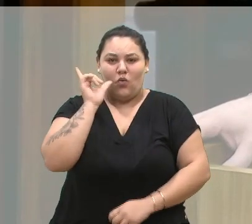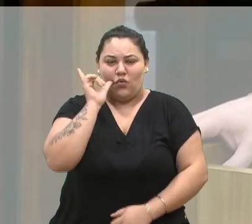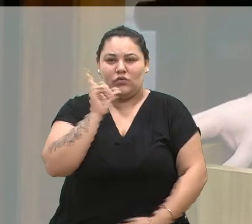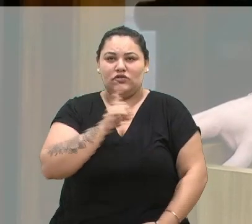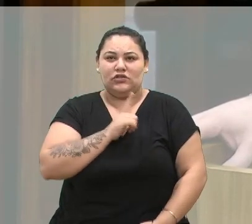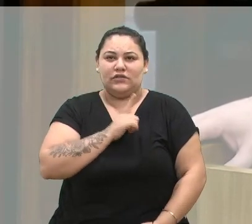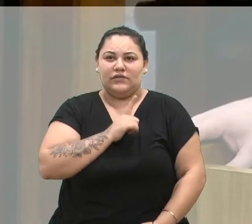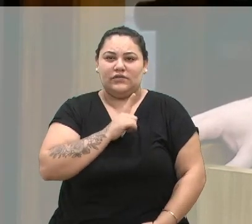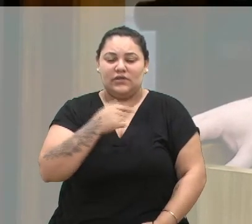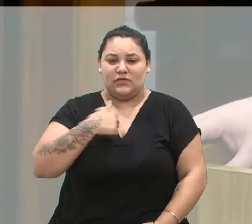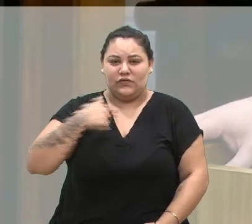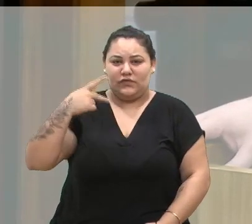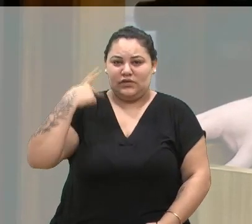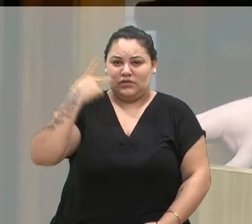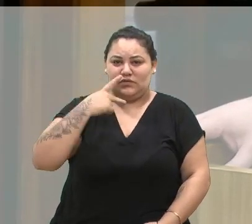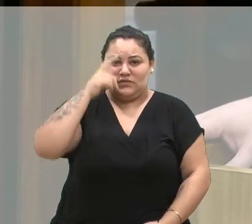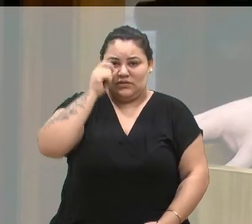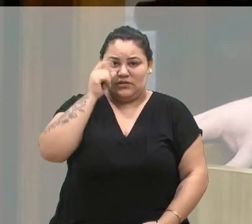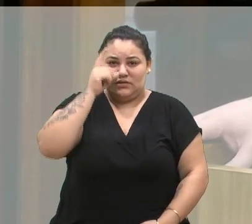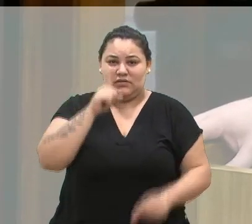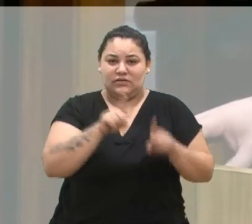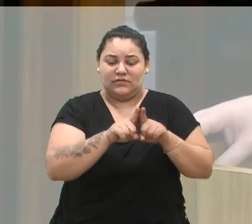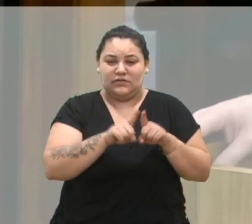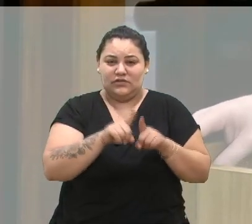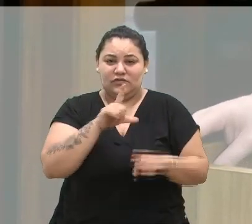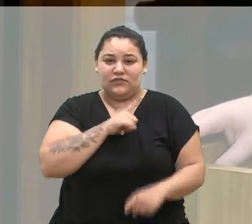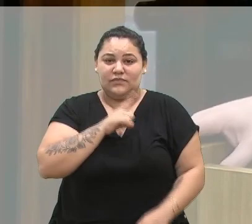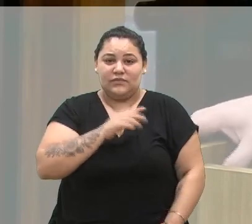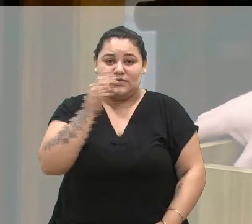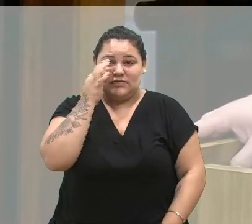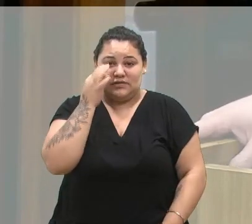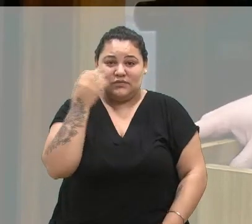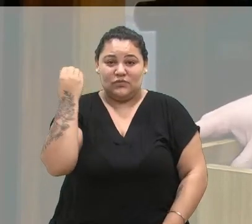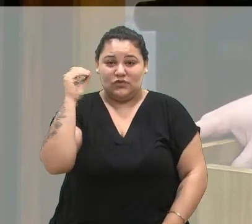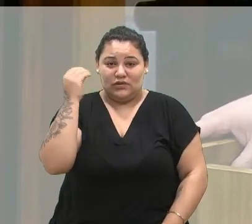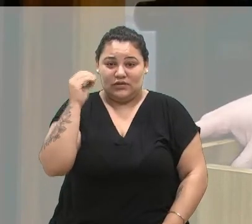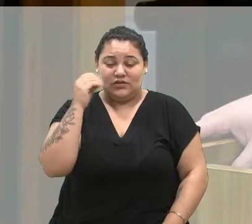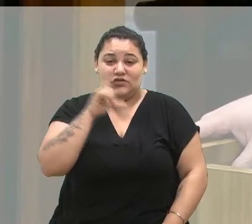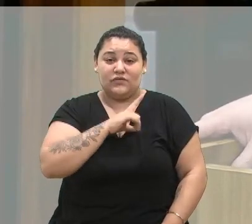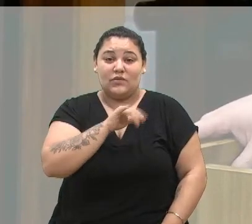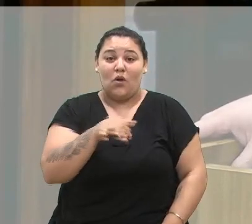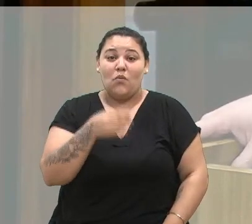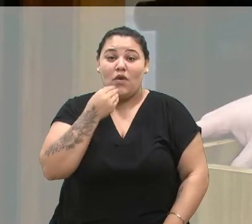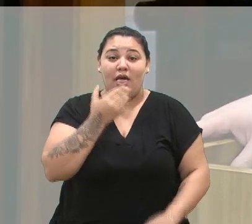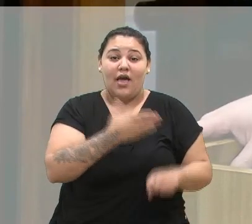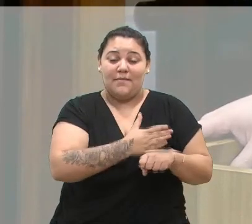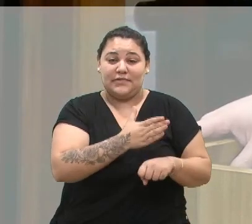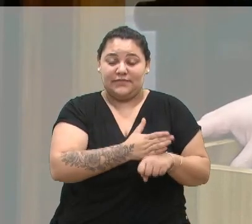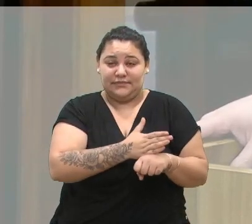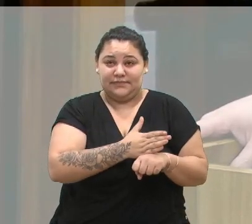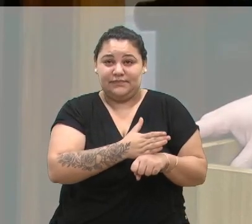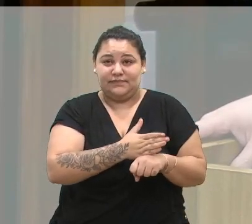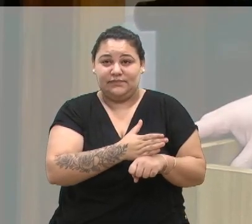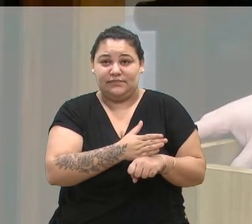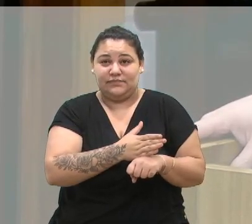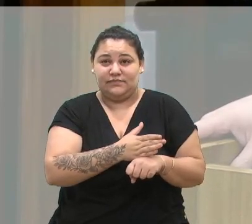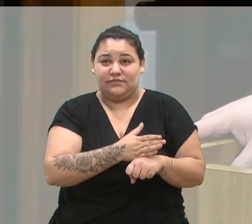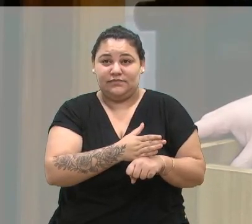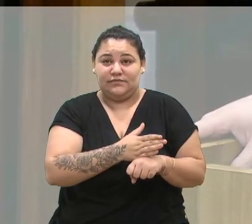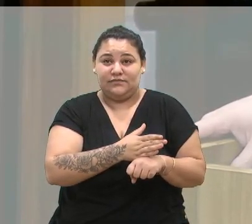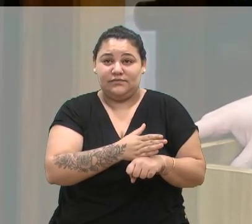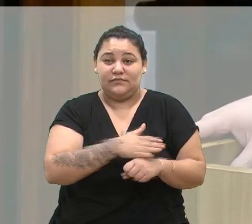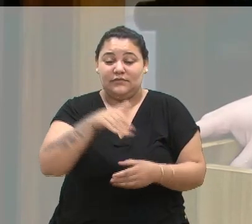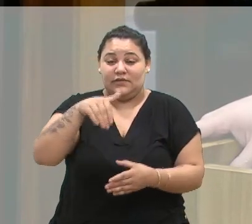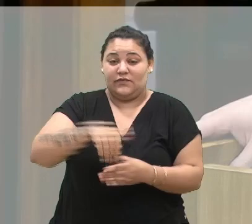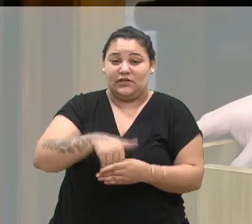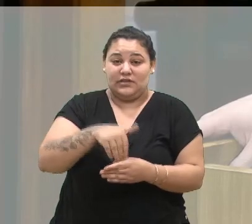eu, vereador Scalco, em Porto Alegre, e tivemos a possibilidade de participar da votação